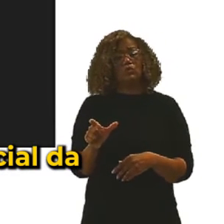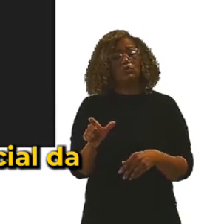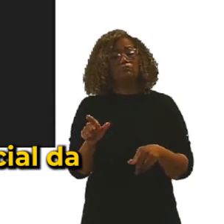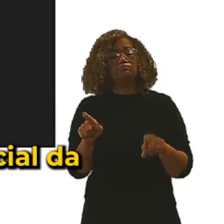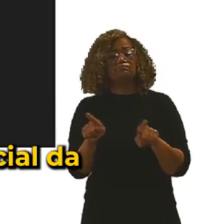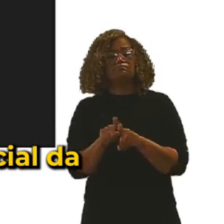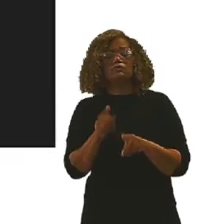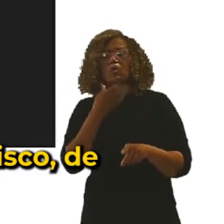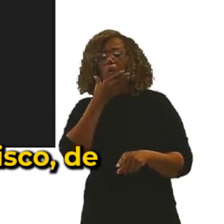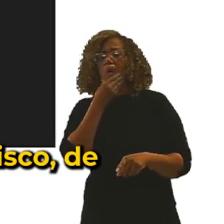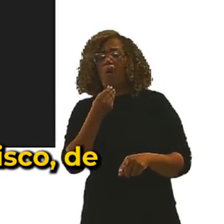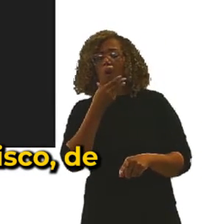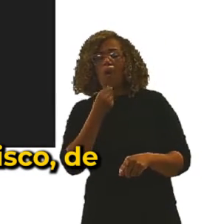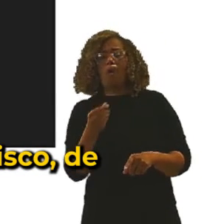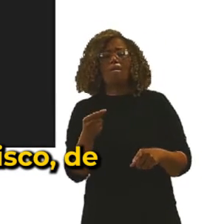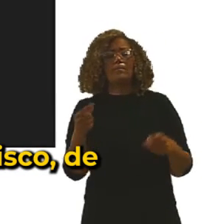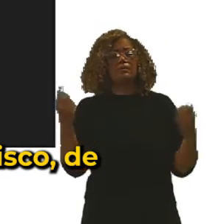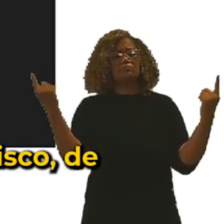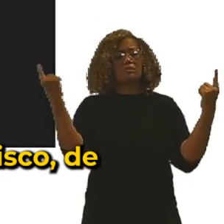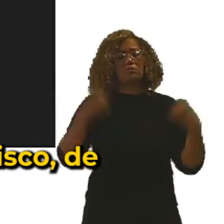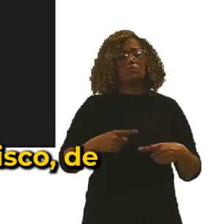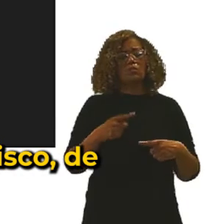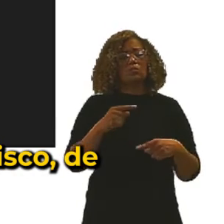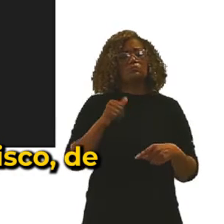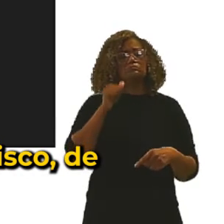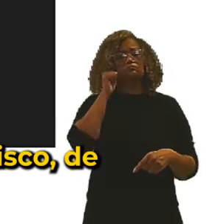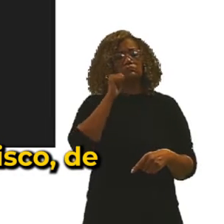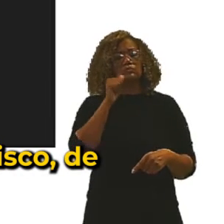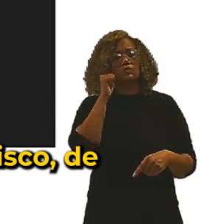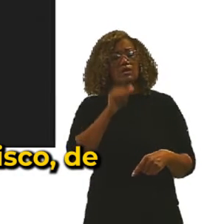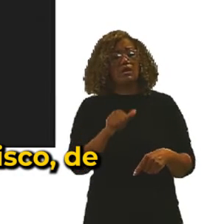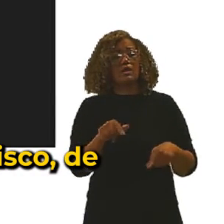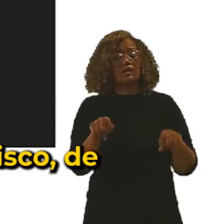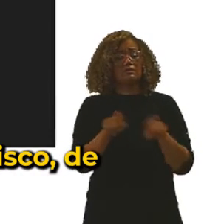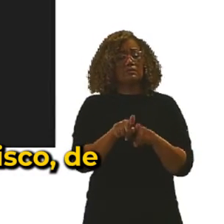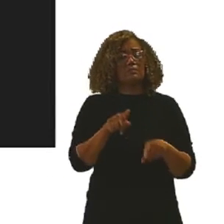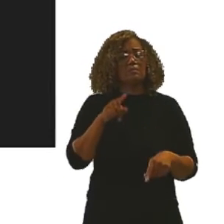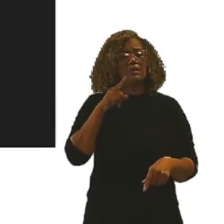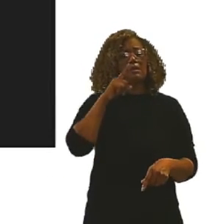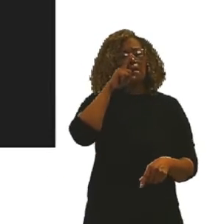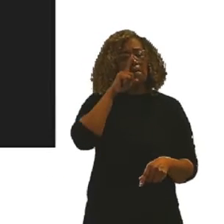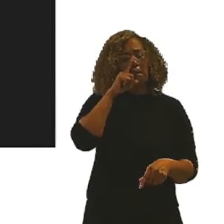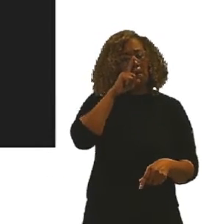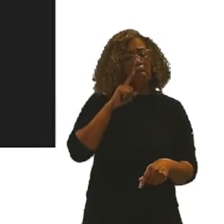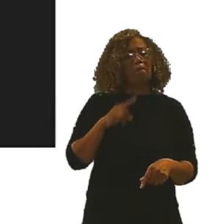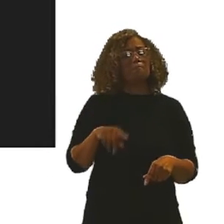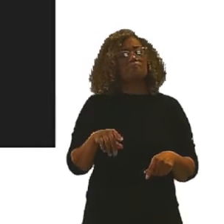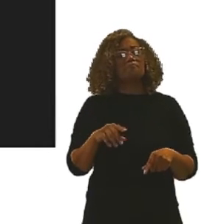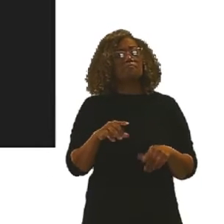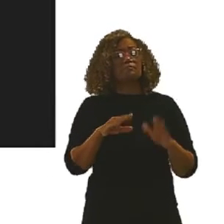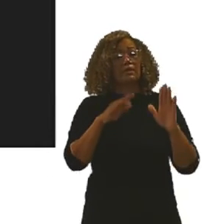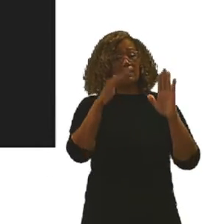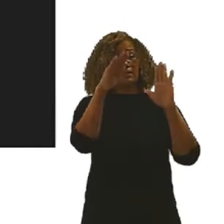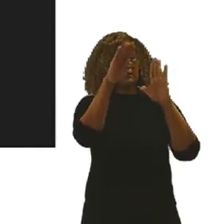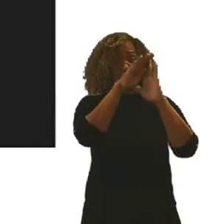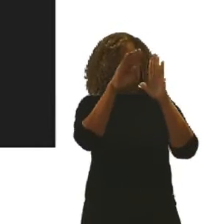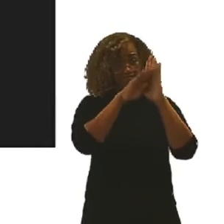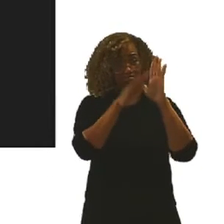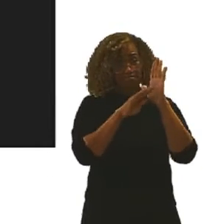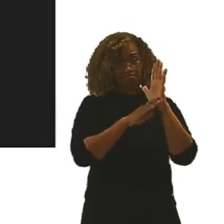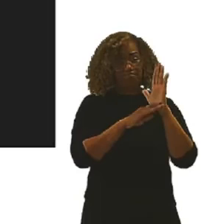vindos, em especial da psiquiatria e da psicologia, sobre avaliação e gestão de risco de parceiros íntimos. As estatísticas ainda nos